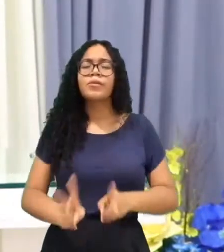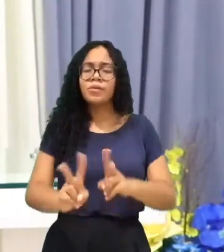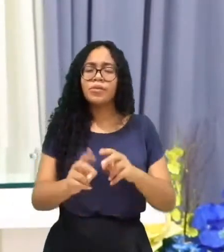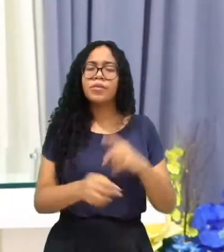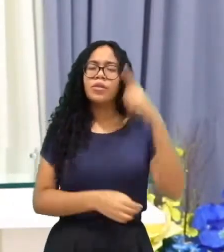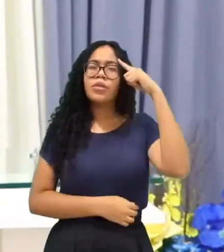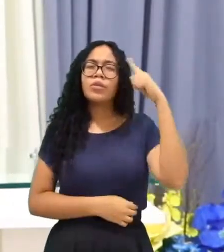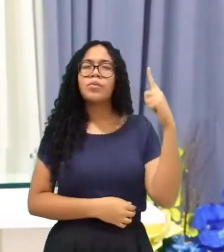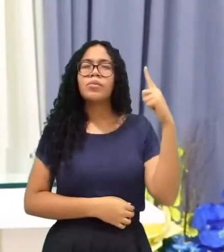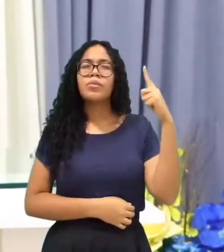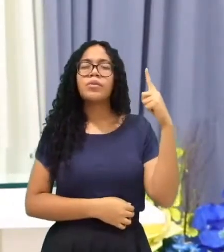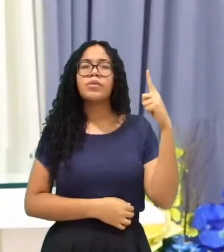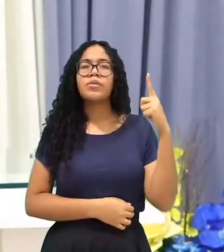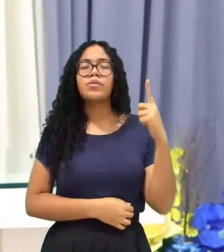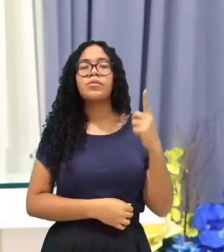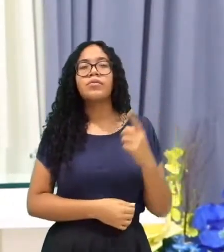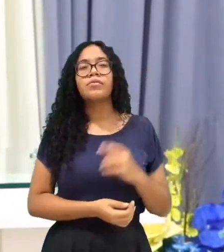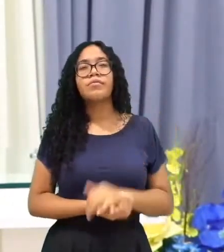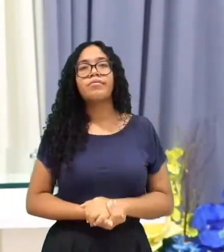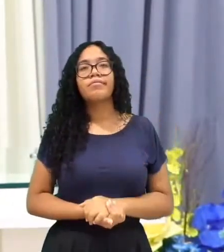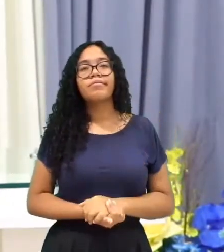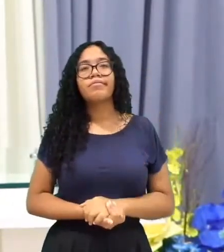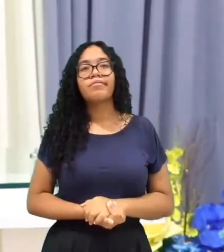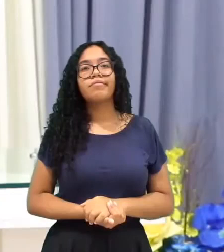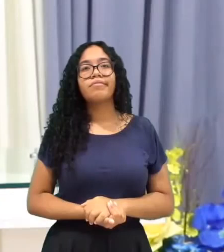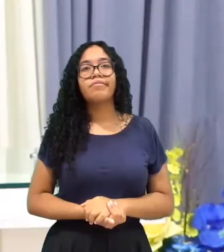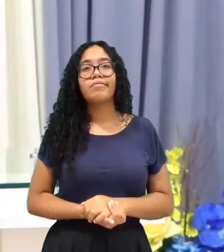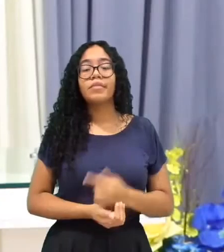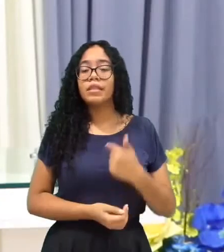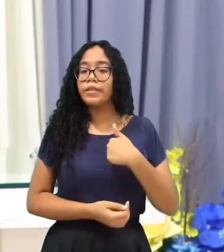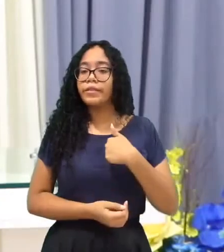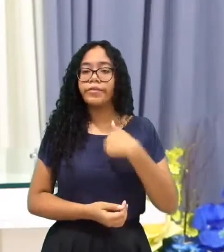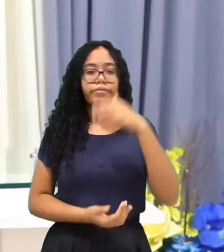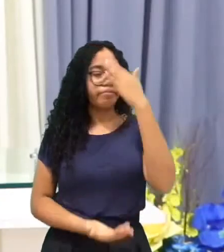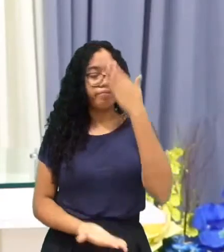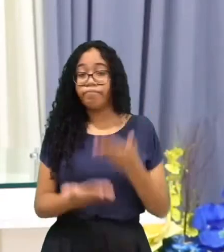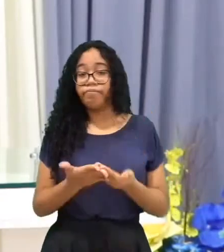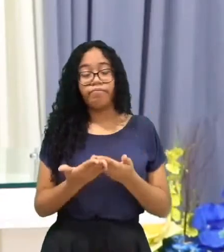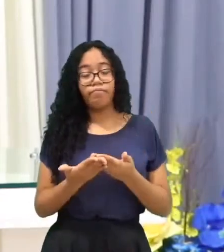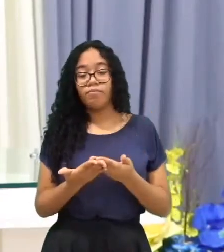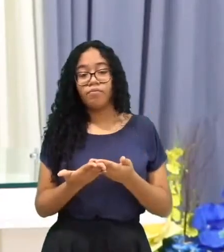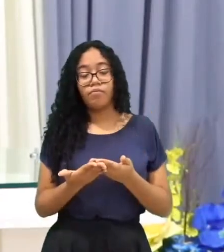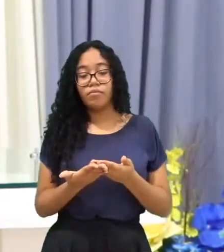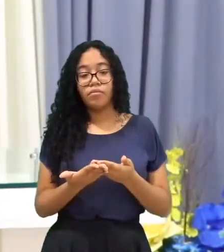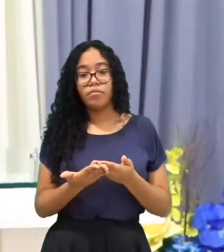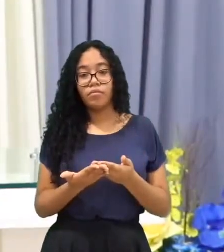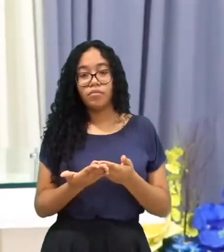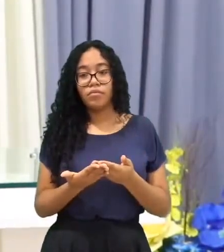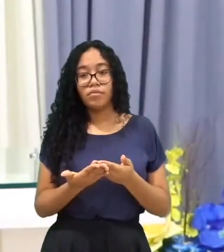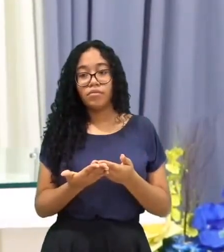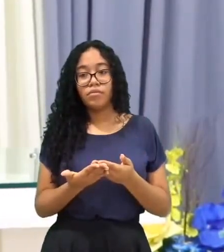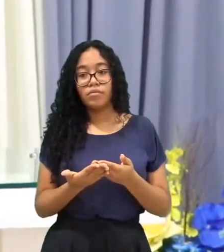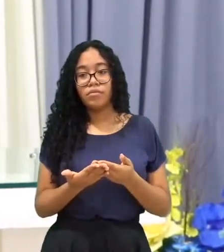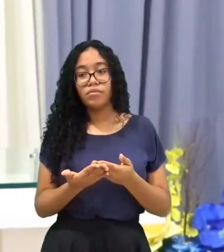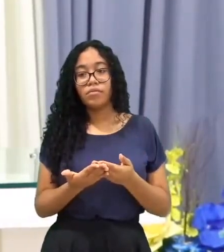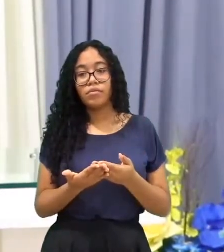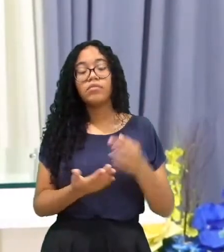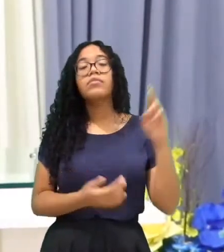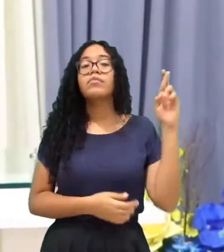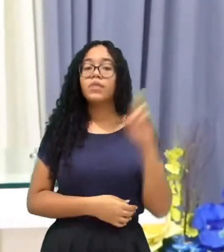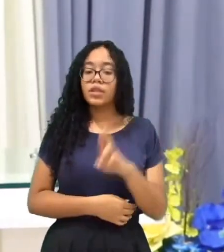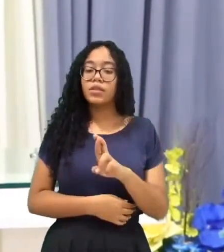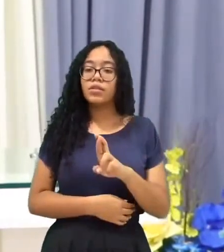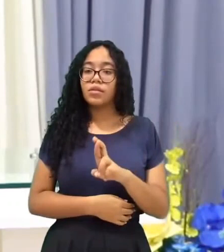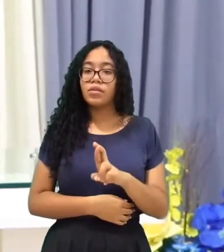associava isso a ele. Mas eu não creio que o resultado era por